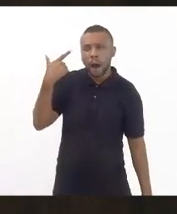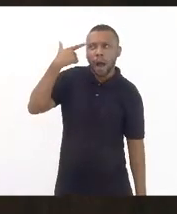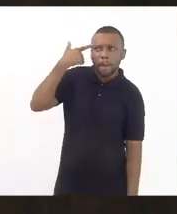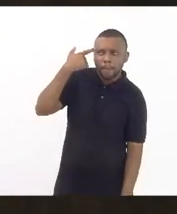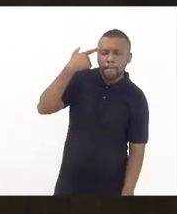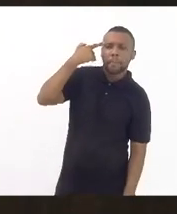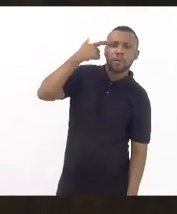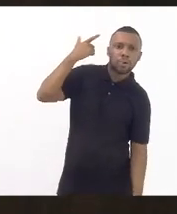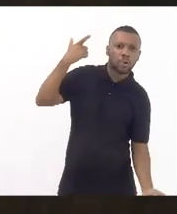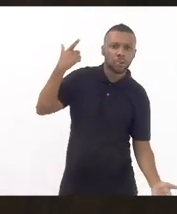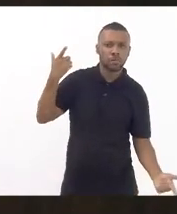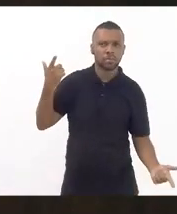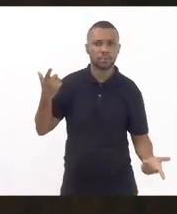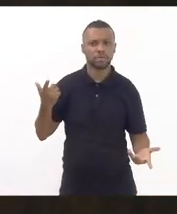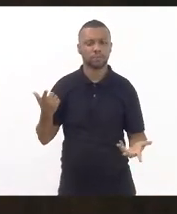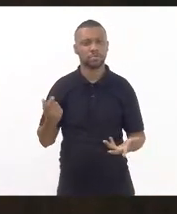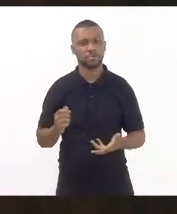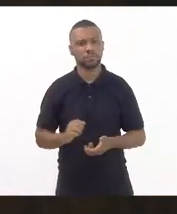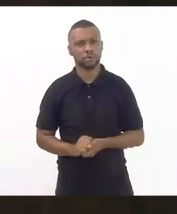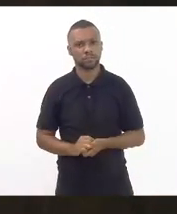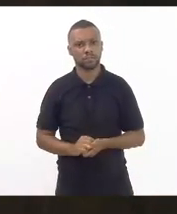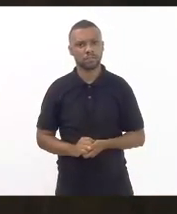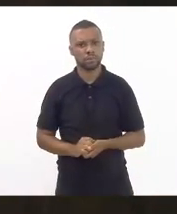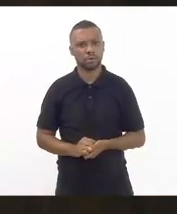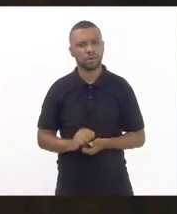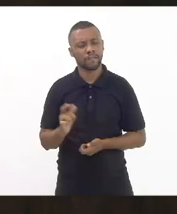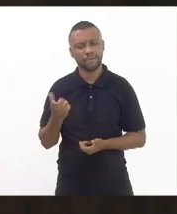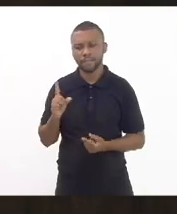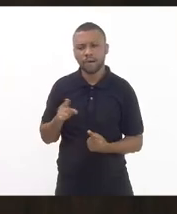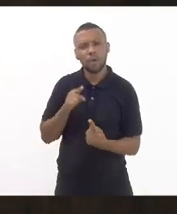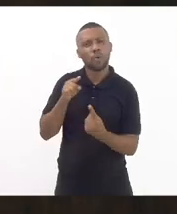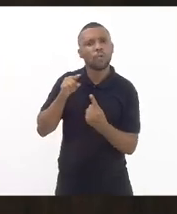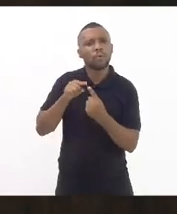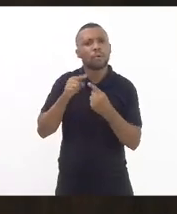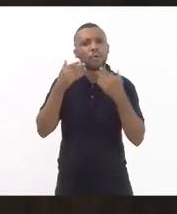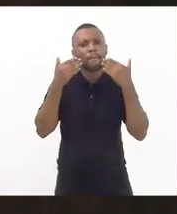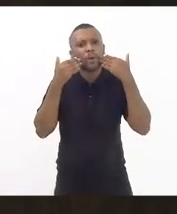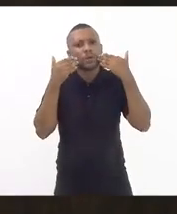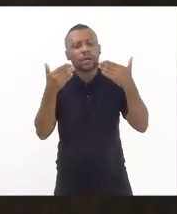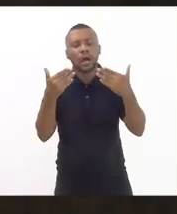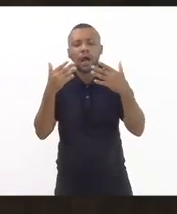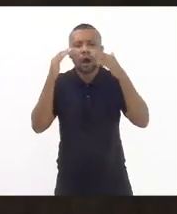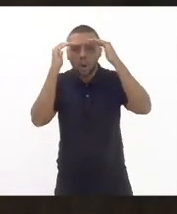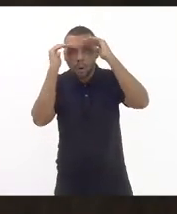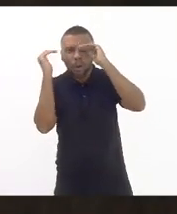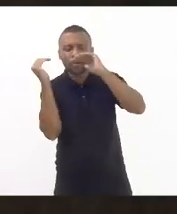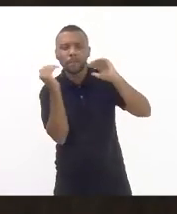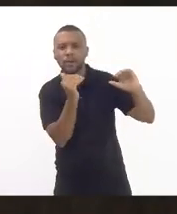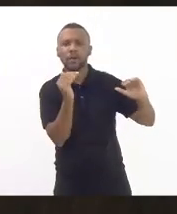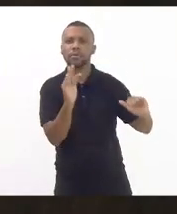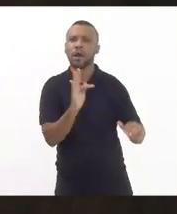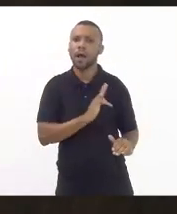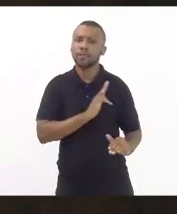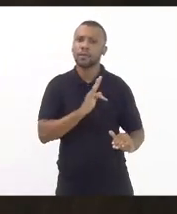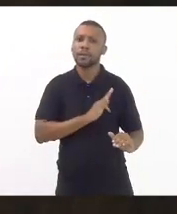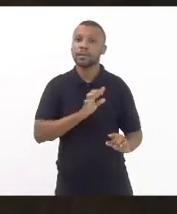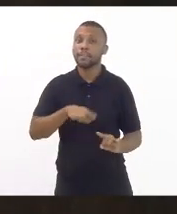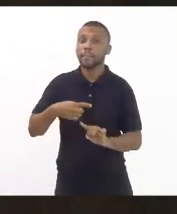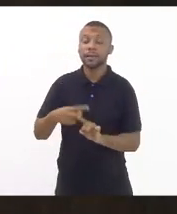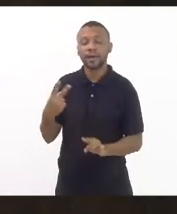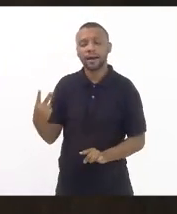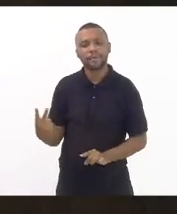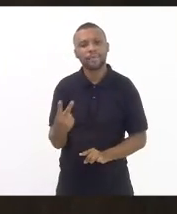na sua cabeça. Venham, sim, demonstrar o apreço, o respeito, a valorização